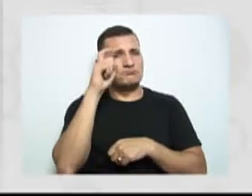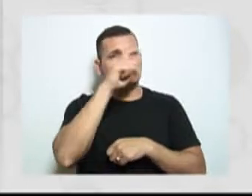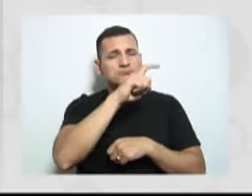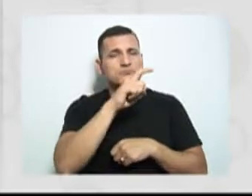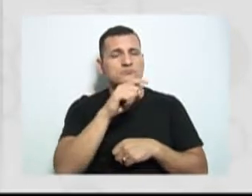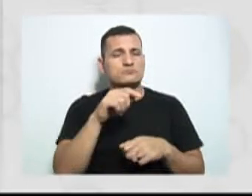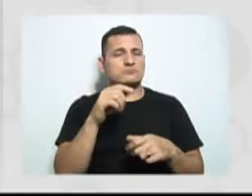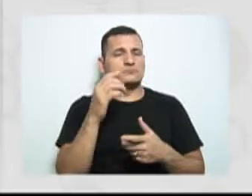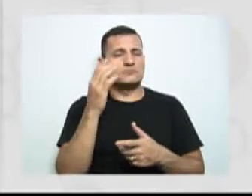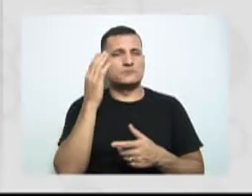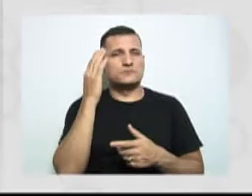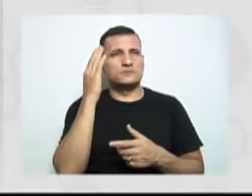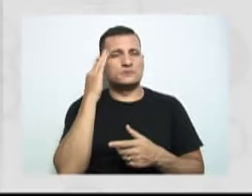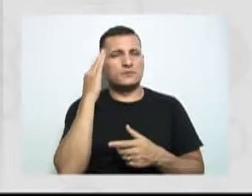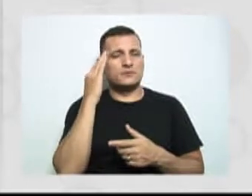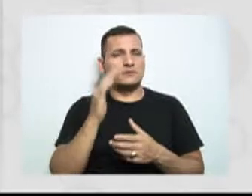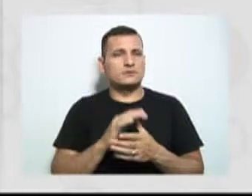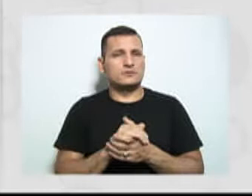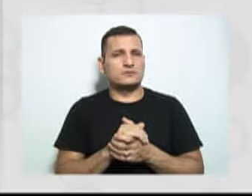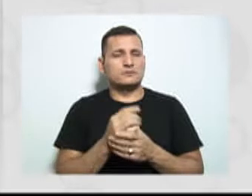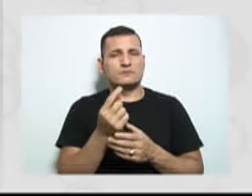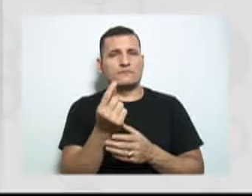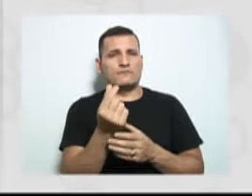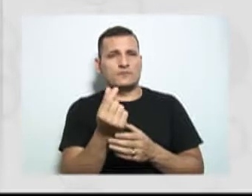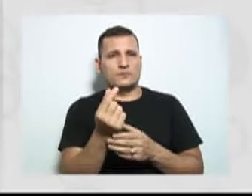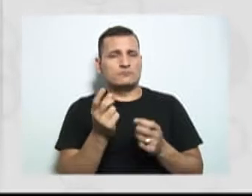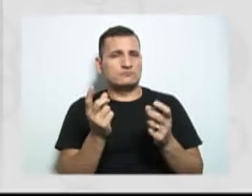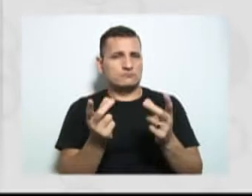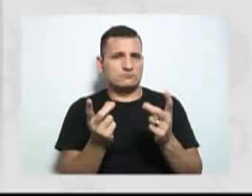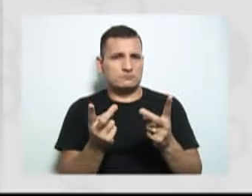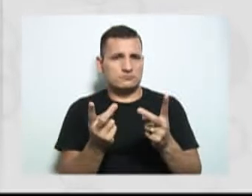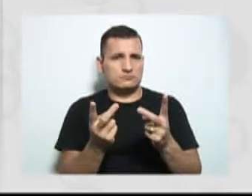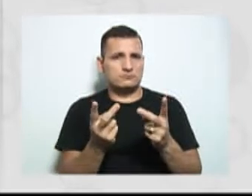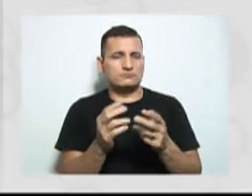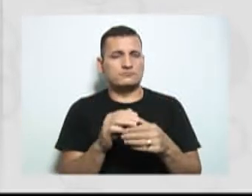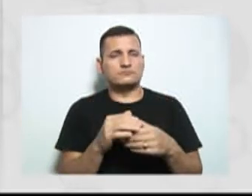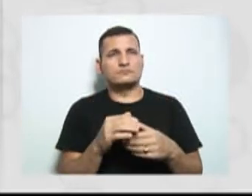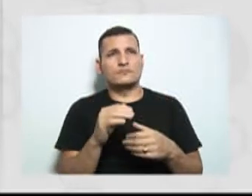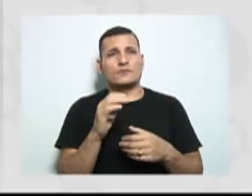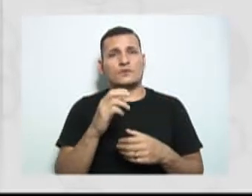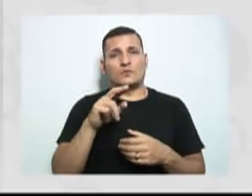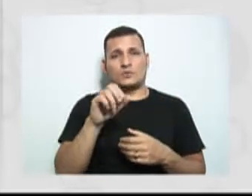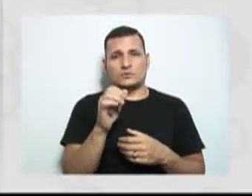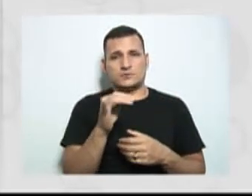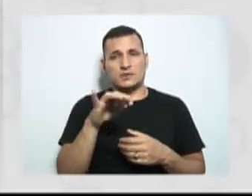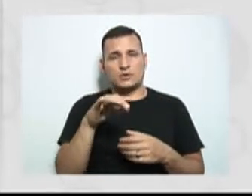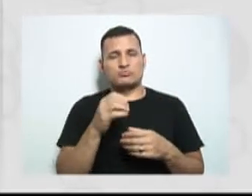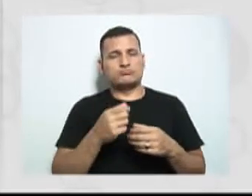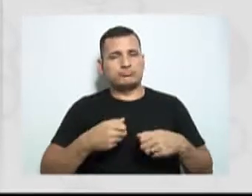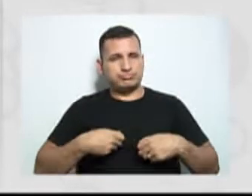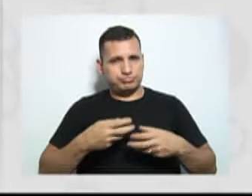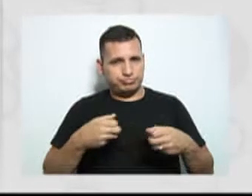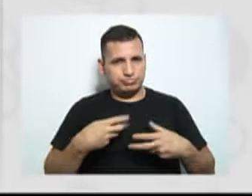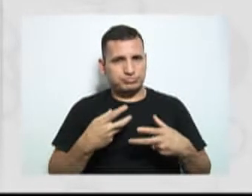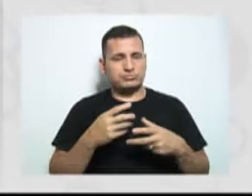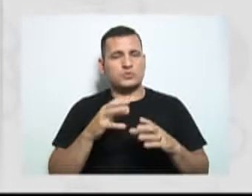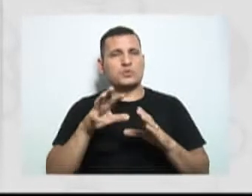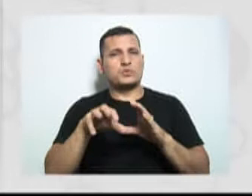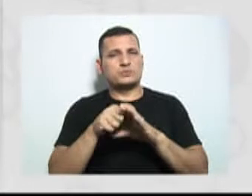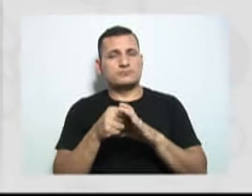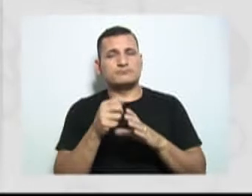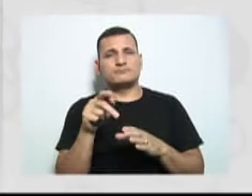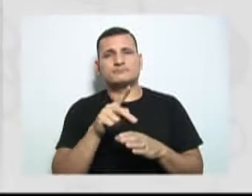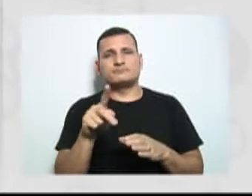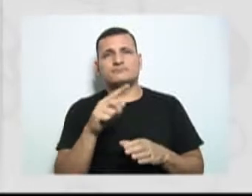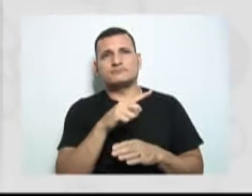achar a questão do preço de venda com o custeio por absorção. A professora